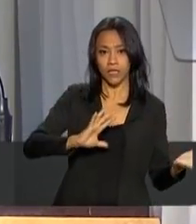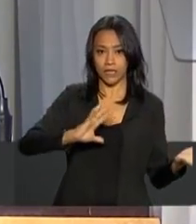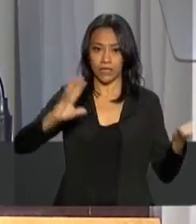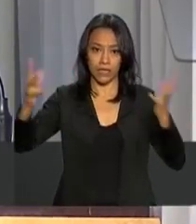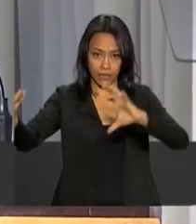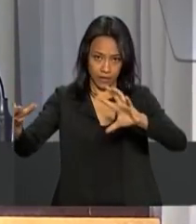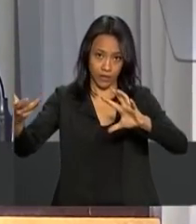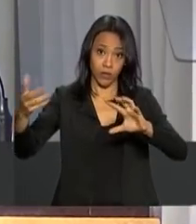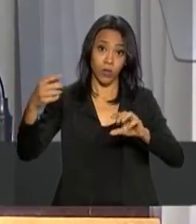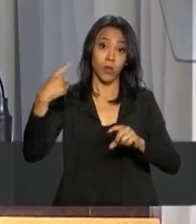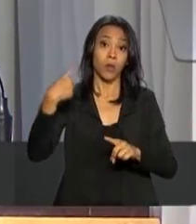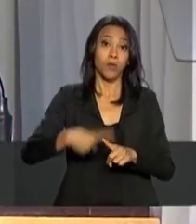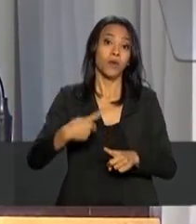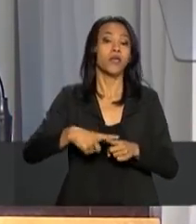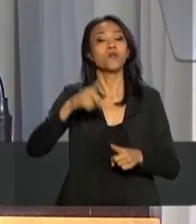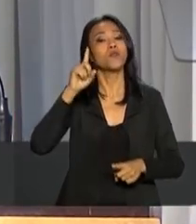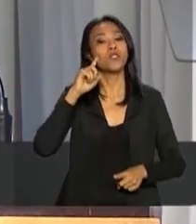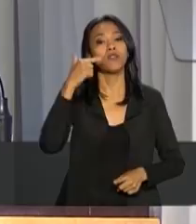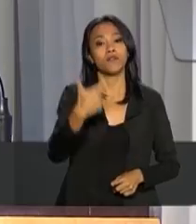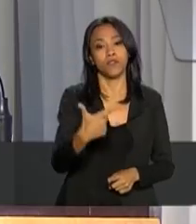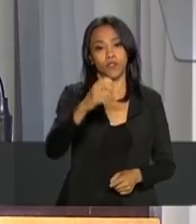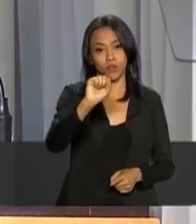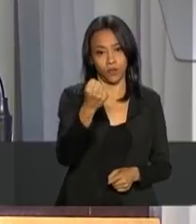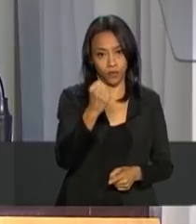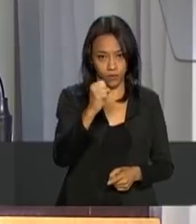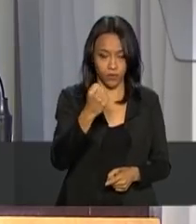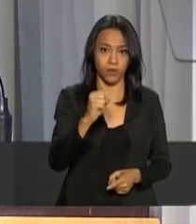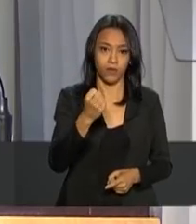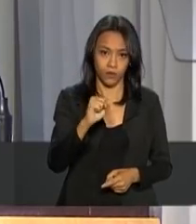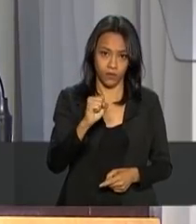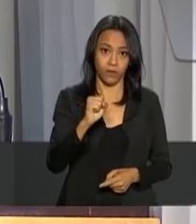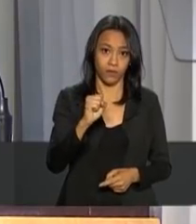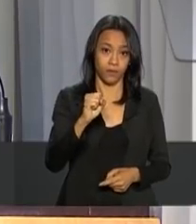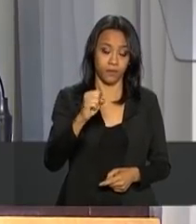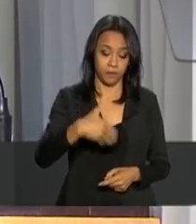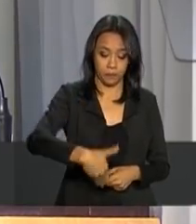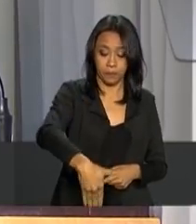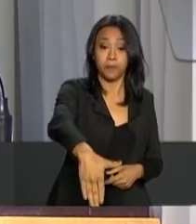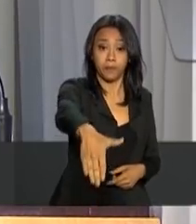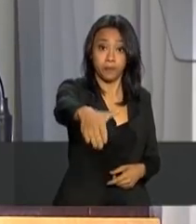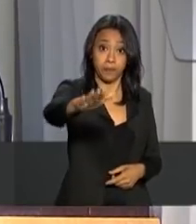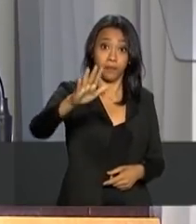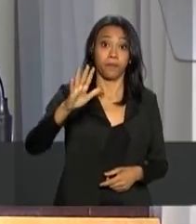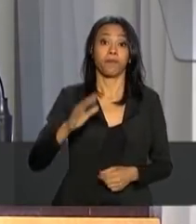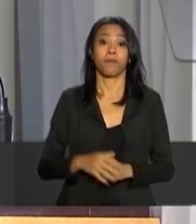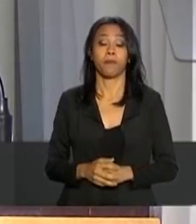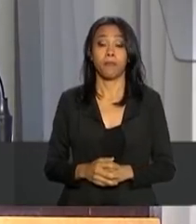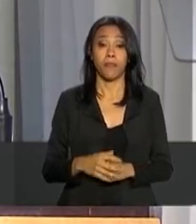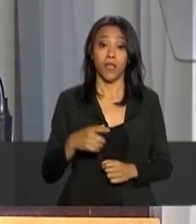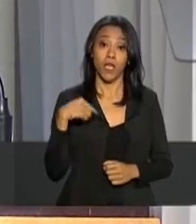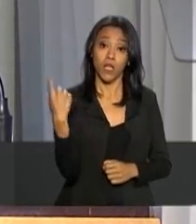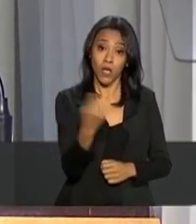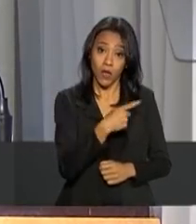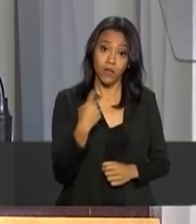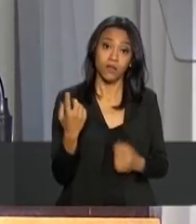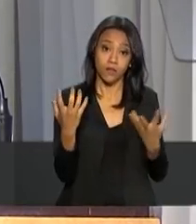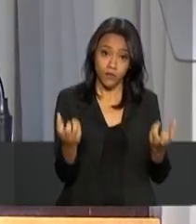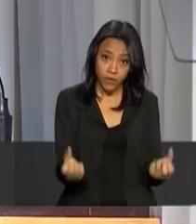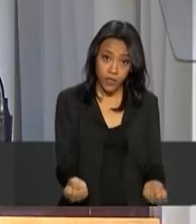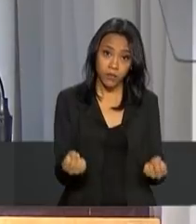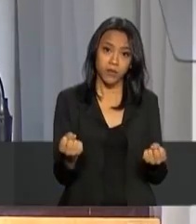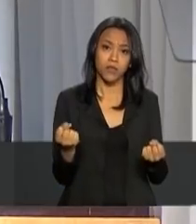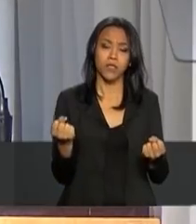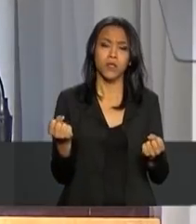do dia 28, eminente presidente Campagnolo, a partir do dia 28, nós vamos entrar